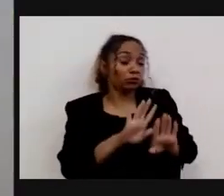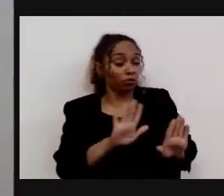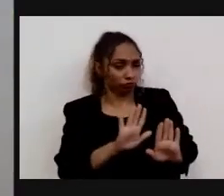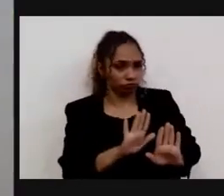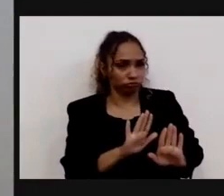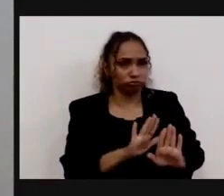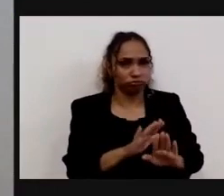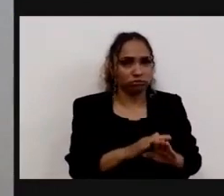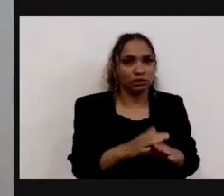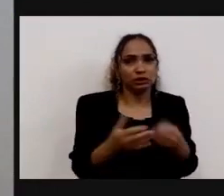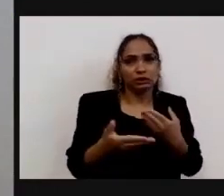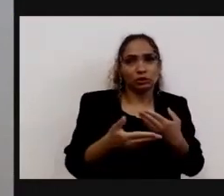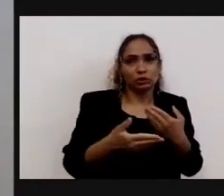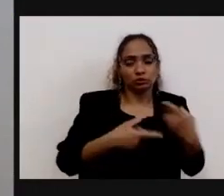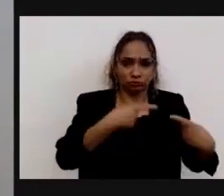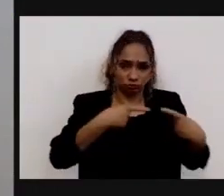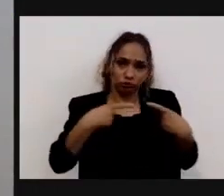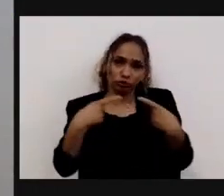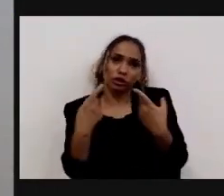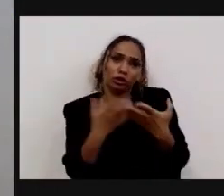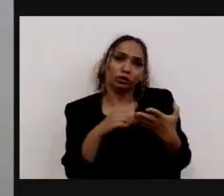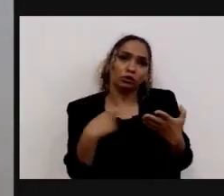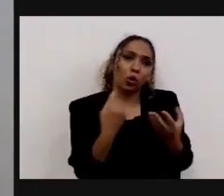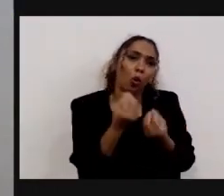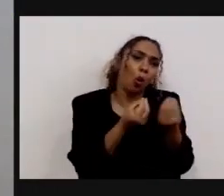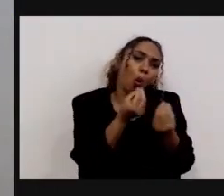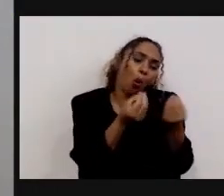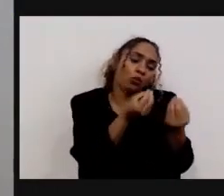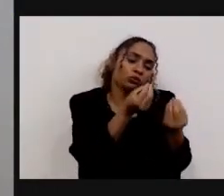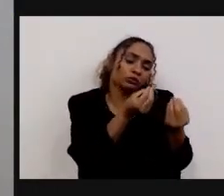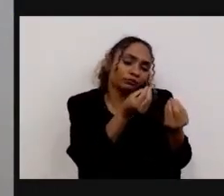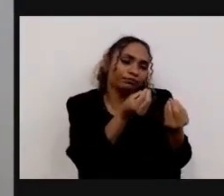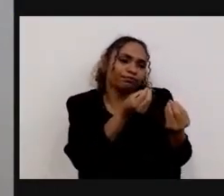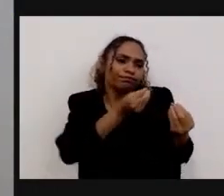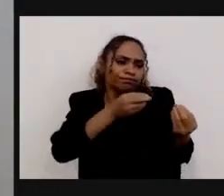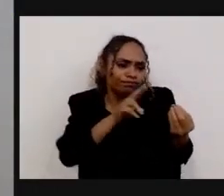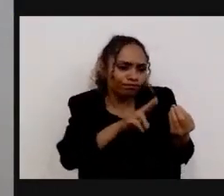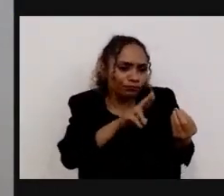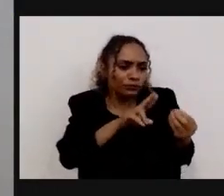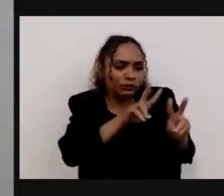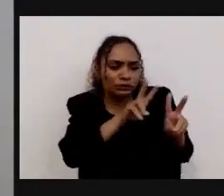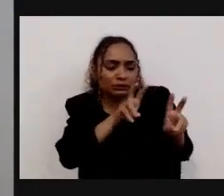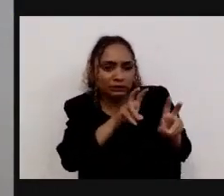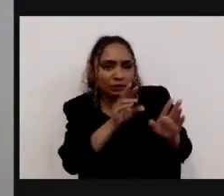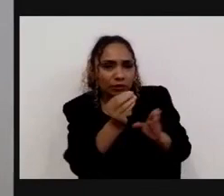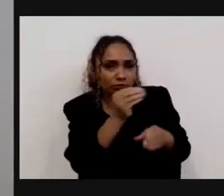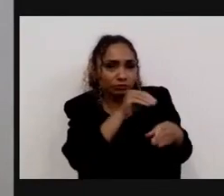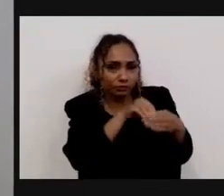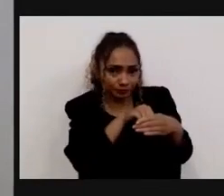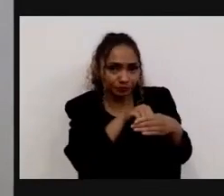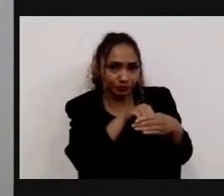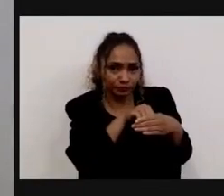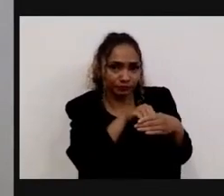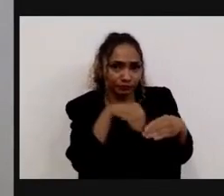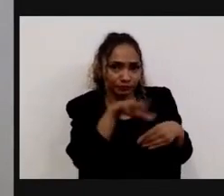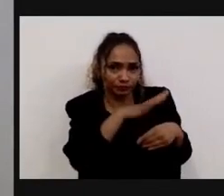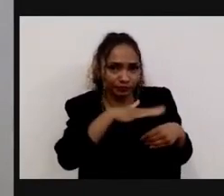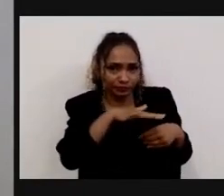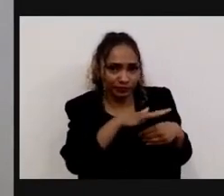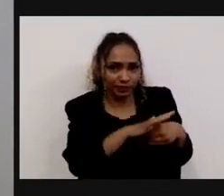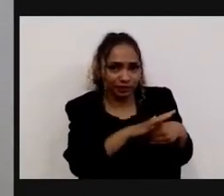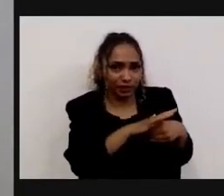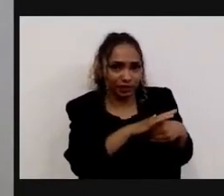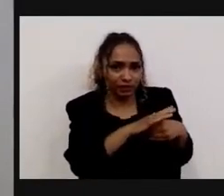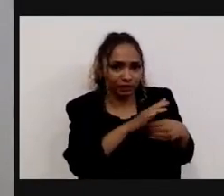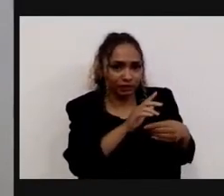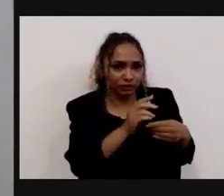né no formato dialógico de maneira que a gente possa então explorar vários subtemas dentro da área de